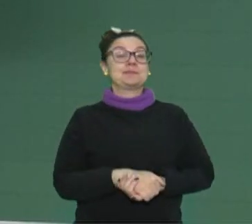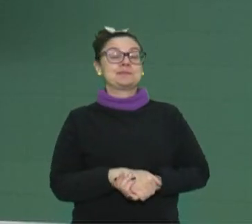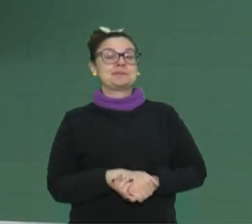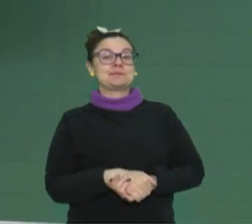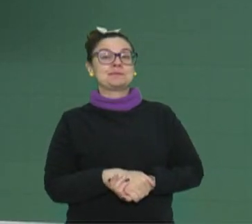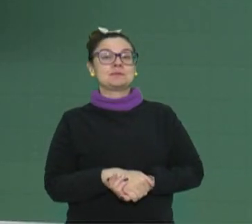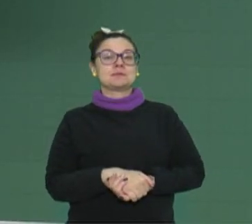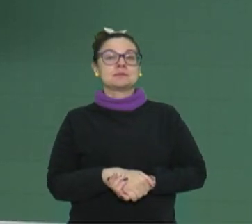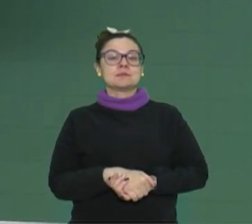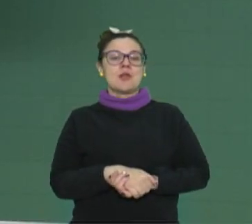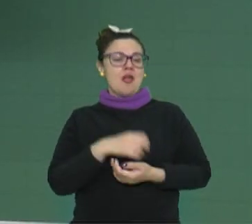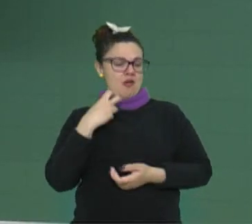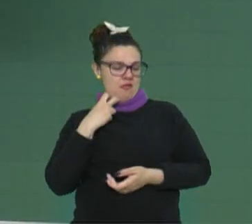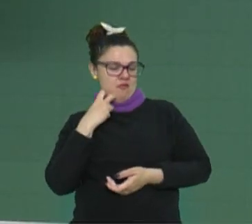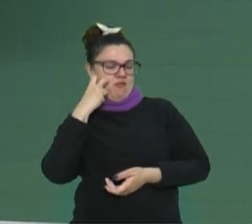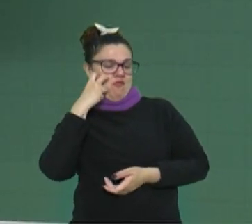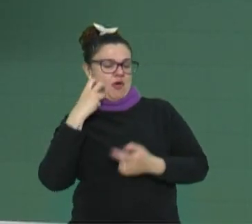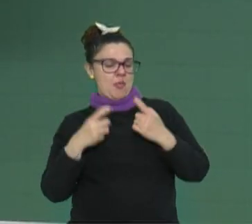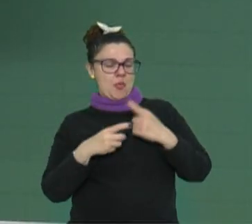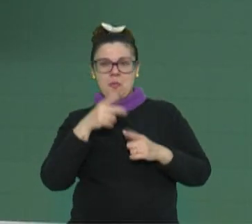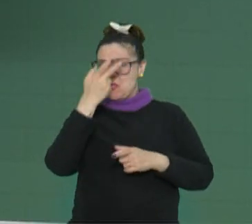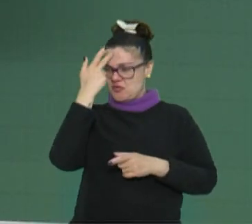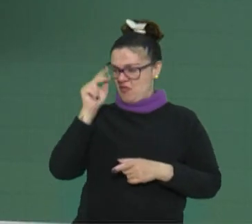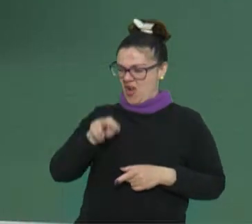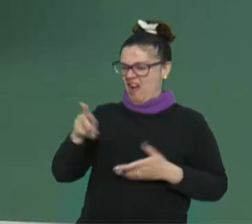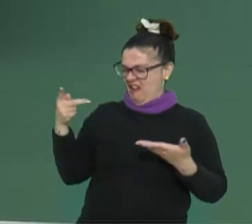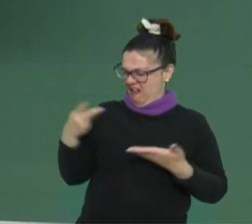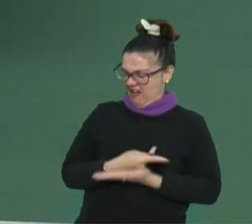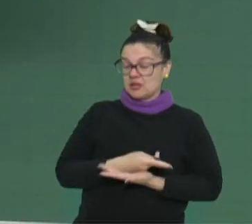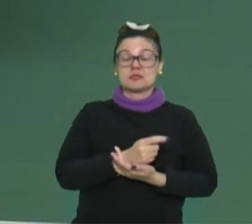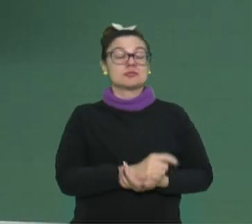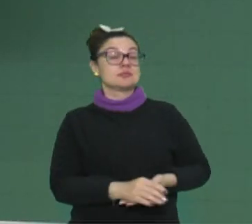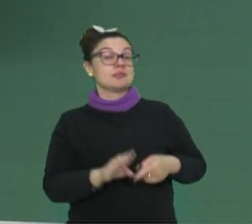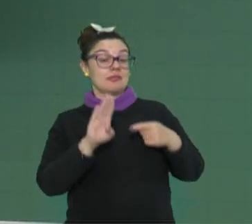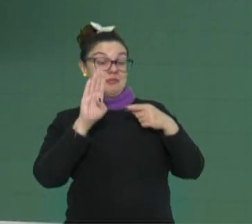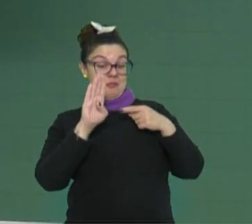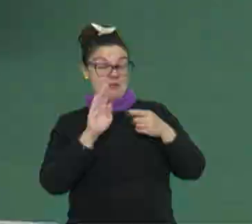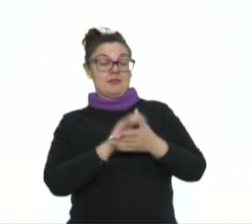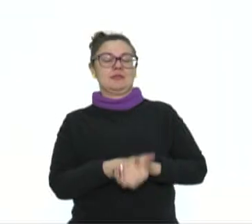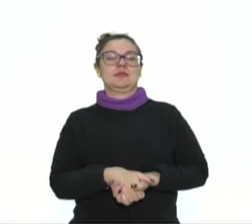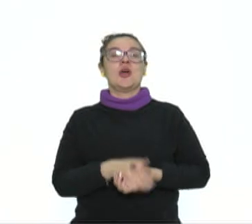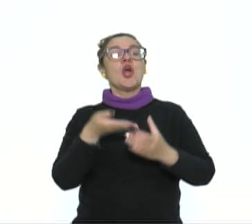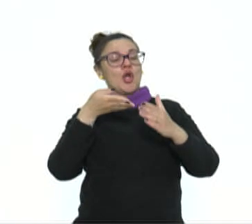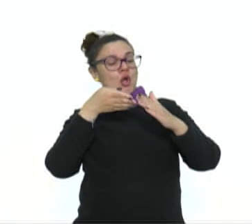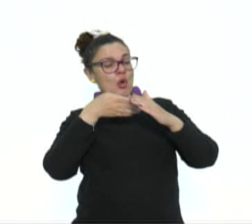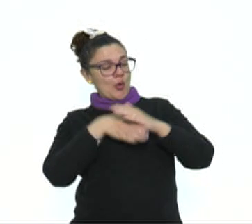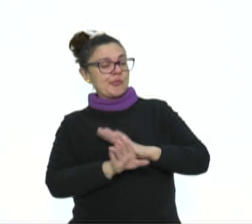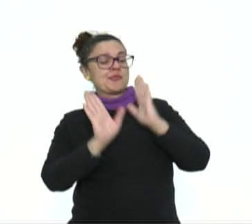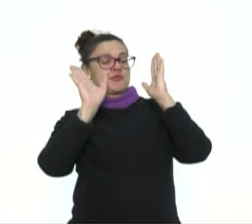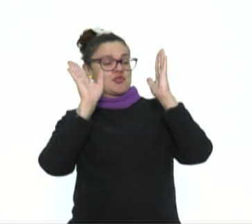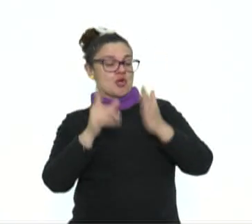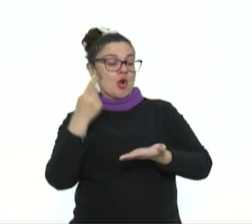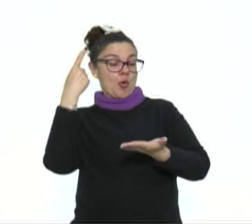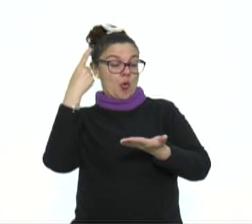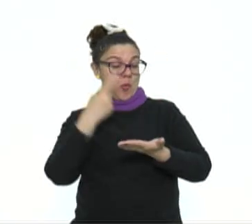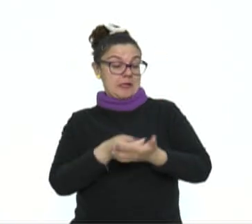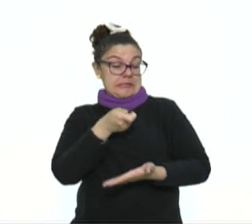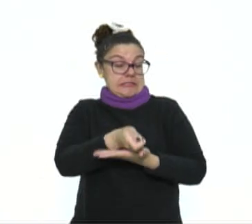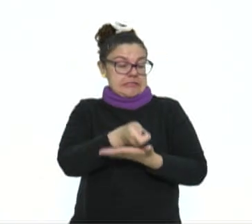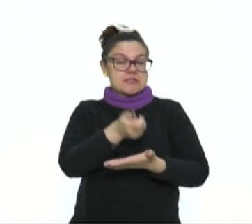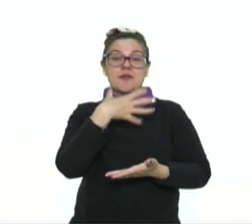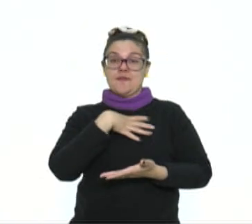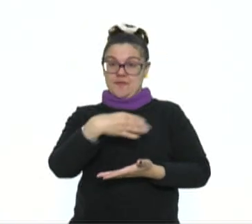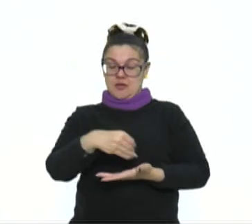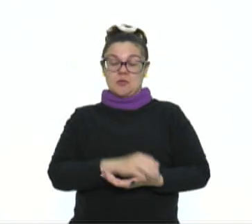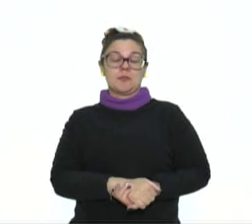A, constrangimento por olhares de reprovação. Letra B, costume imposto aos filhos por coação.